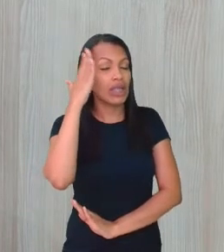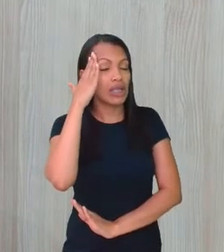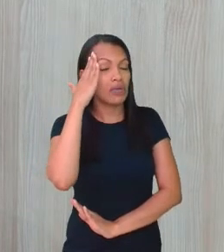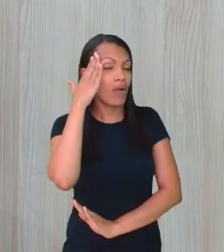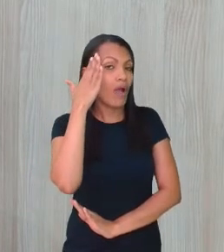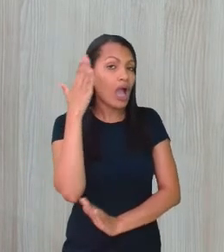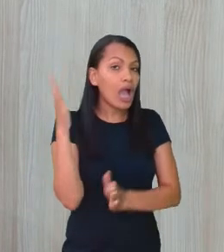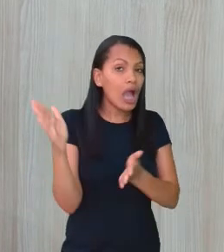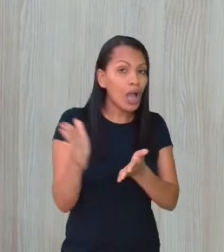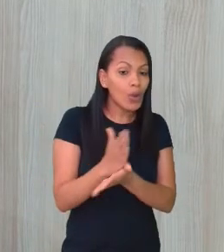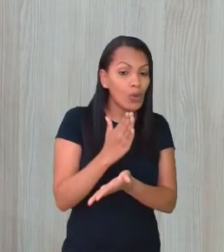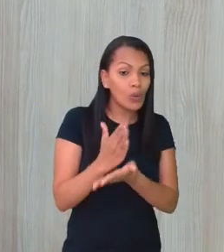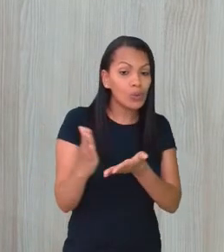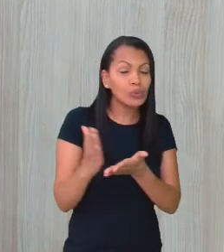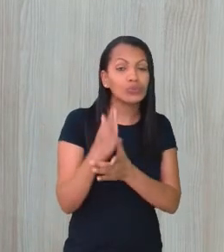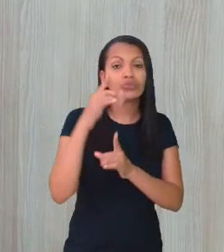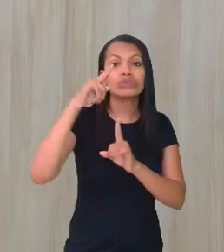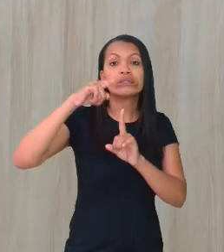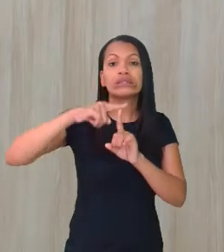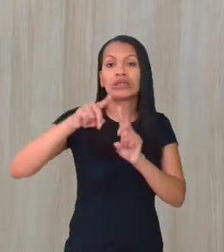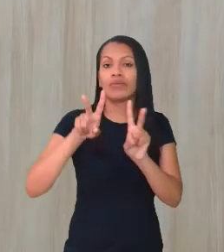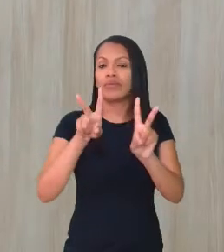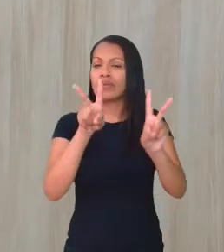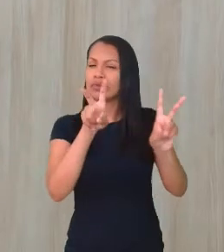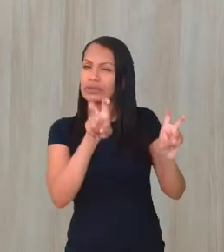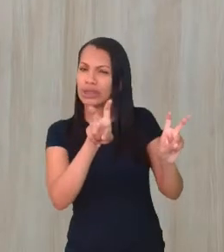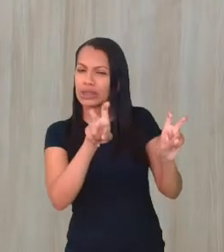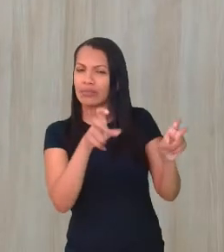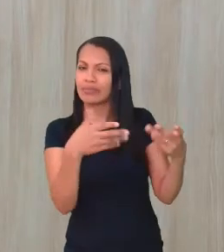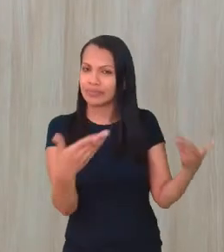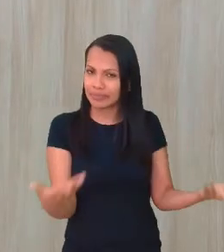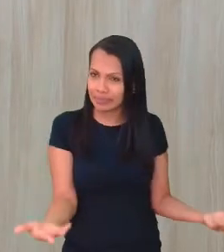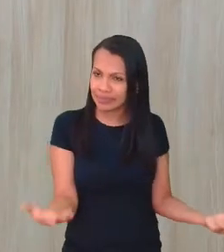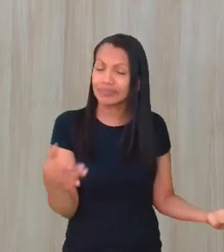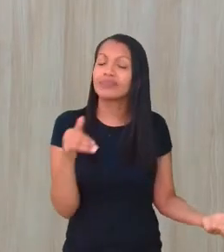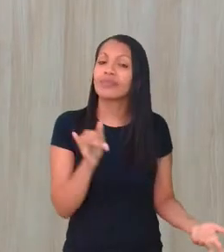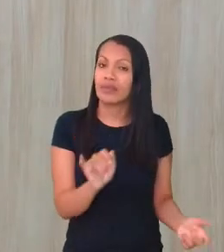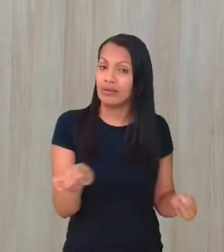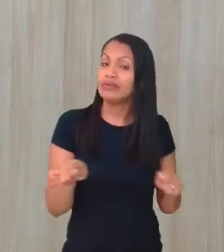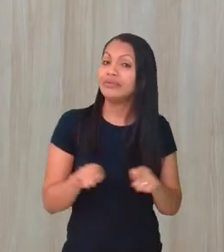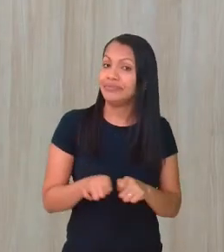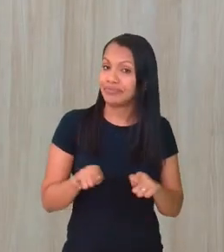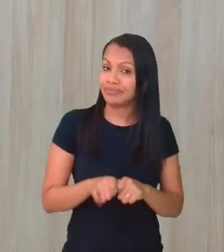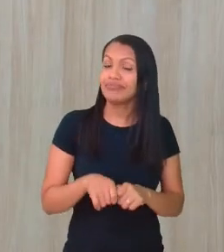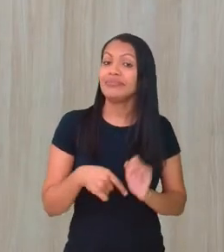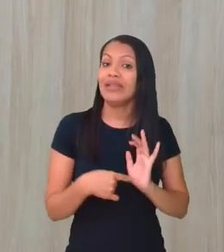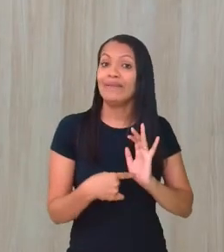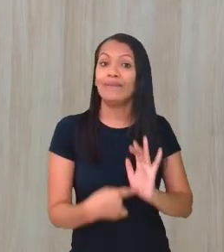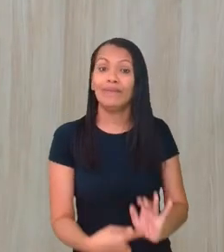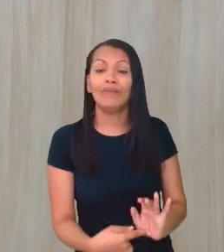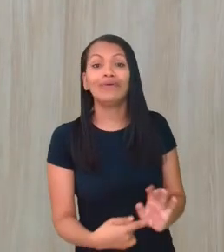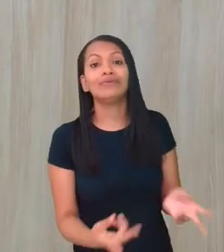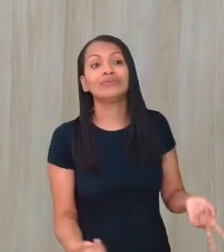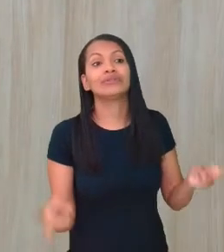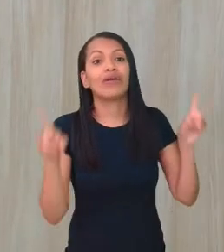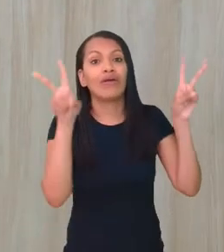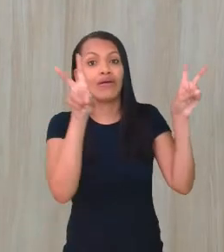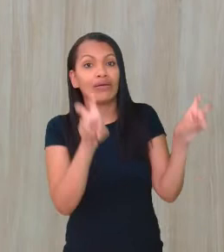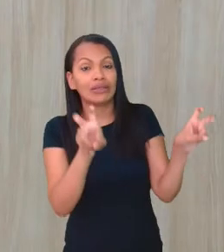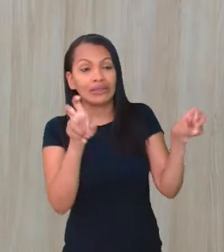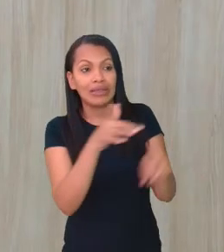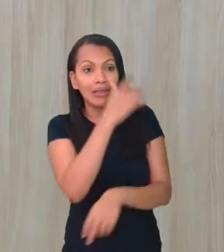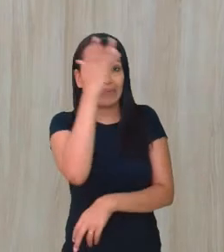sociedade. Pois é, ele faz mesmo esse trabalho, né, de trazer temas que de repente o público não